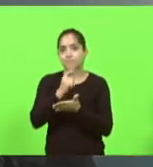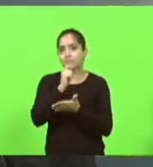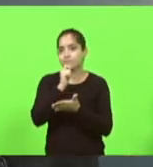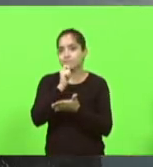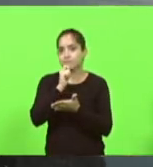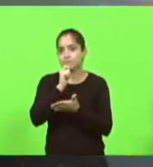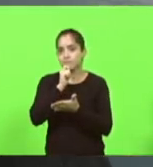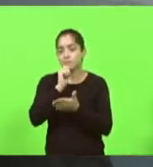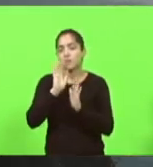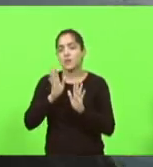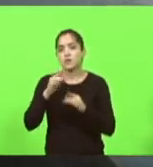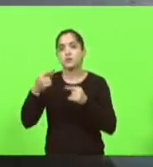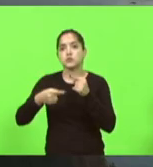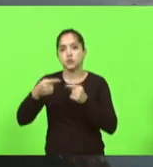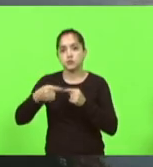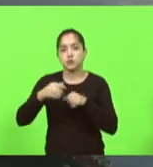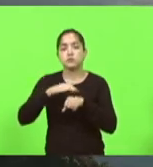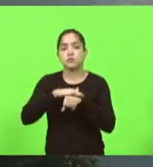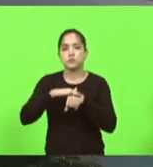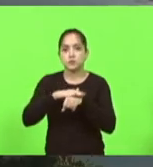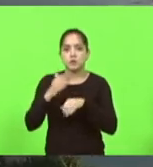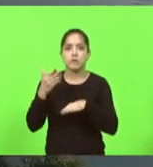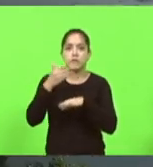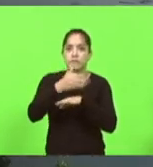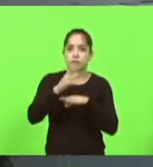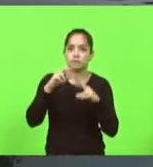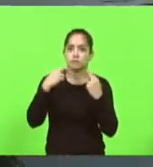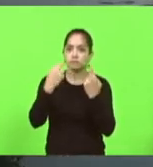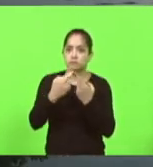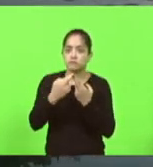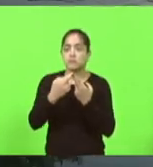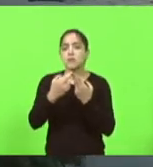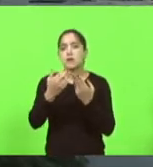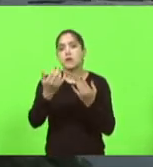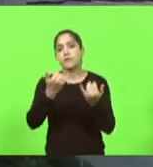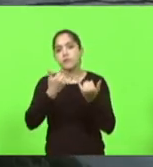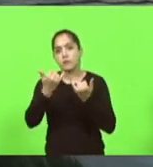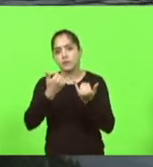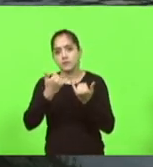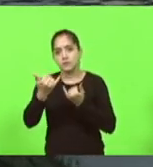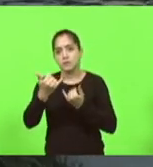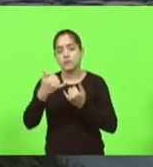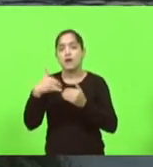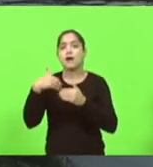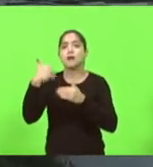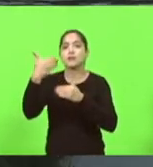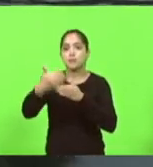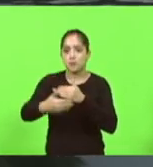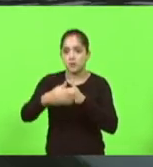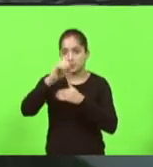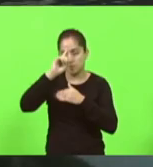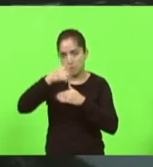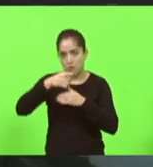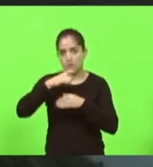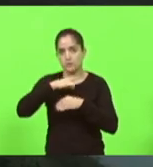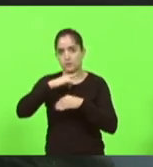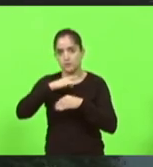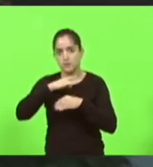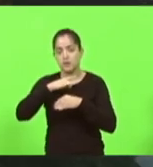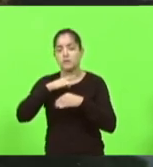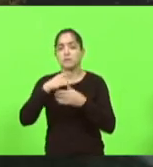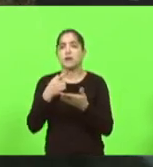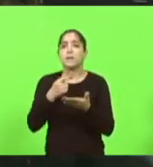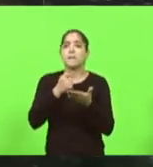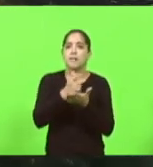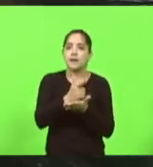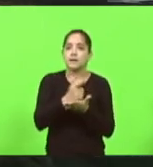conversamos inúmeras vezes, eu tive ali inúmeras reuniões, pedi informação. Sempre dizem, olha, está na próxima ordem de pagamento. Pagaram a REC,